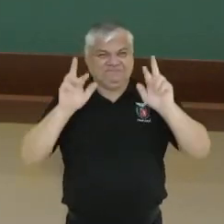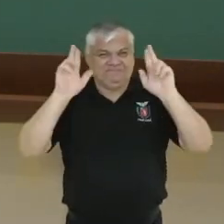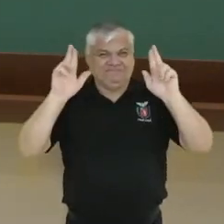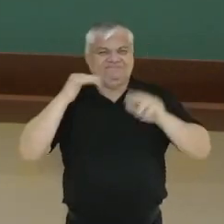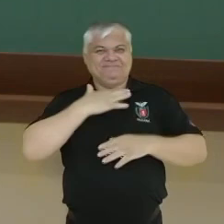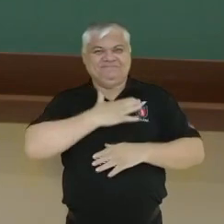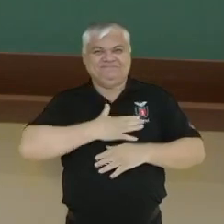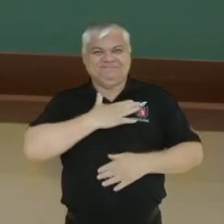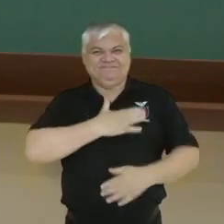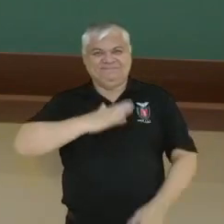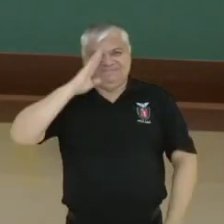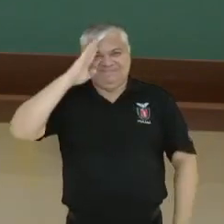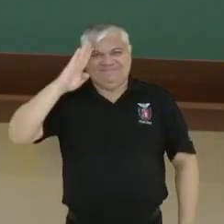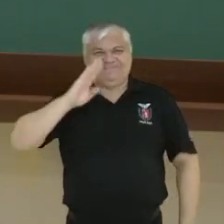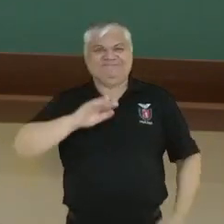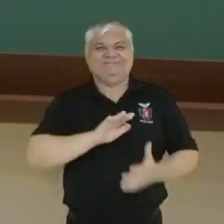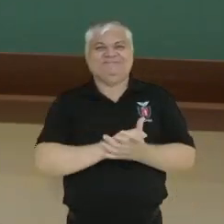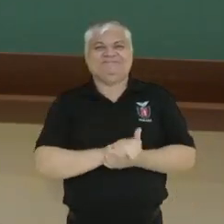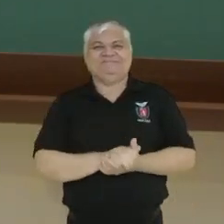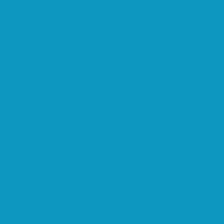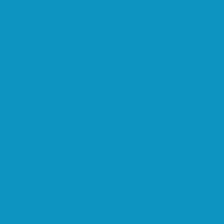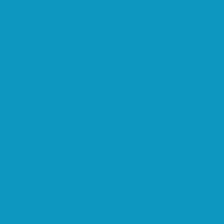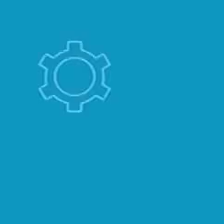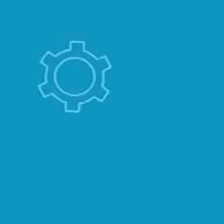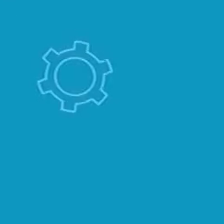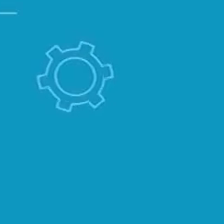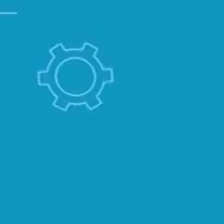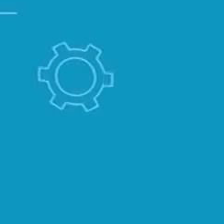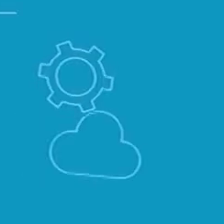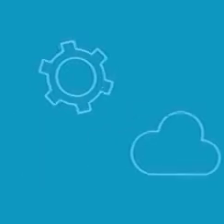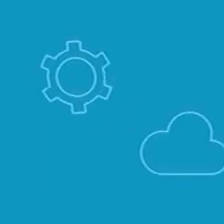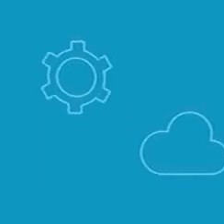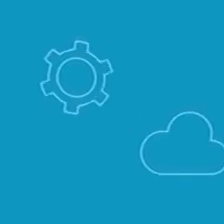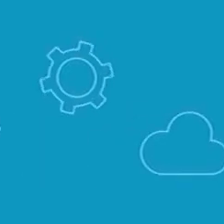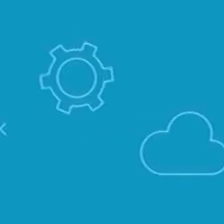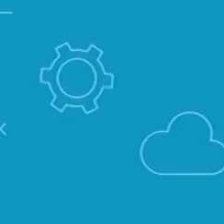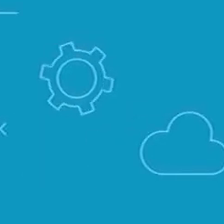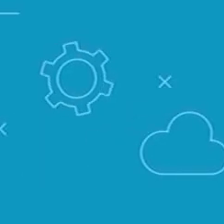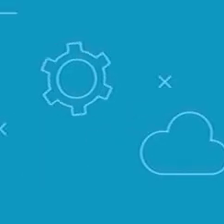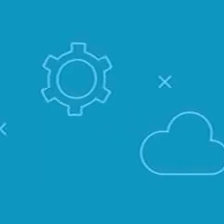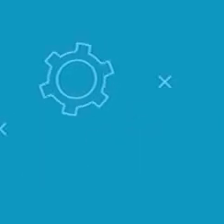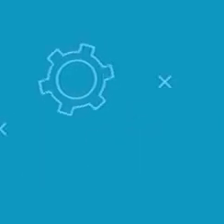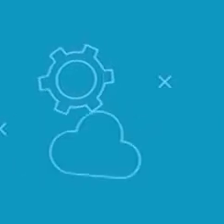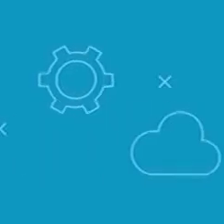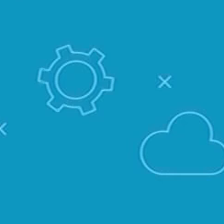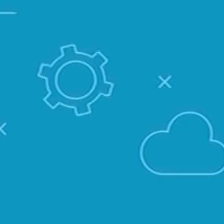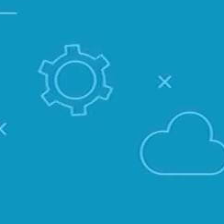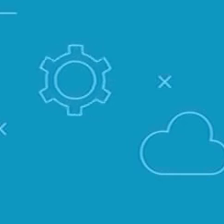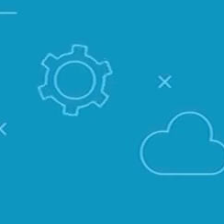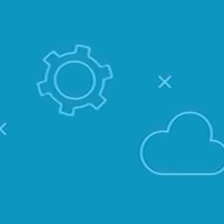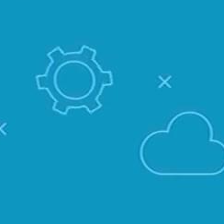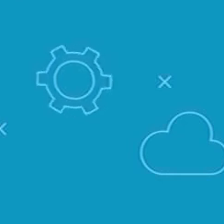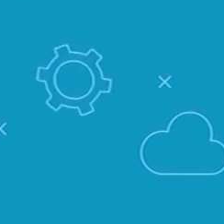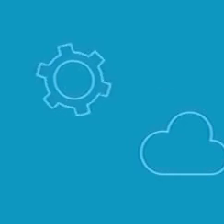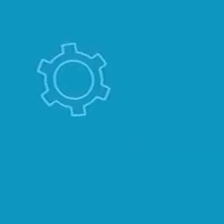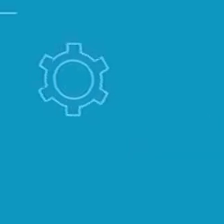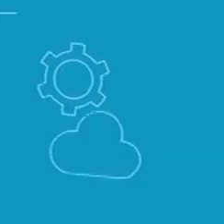tenham gostado e até breve, pessoal.